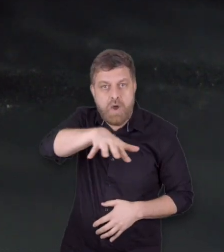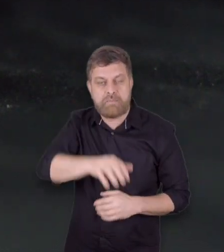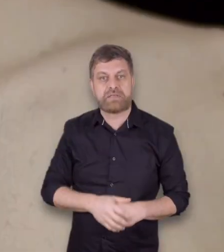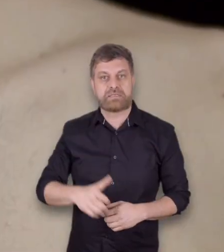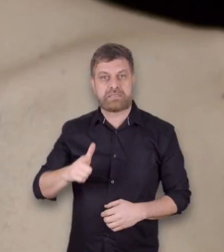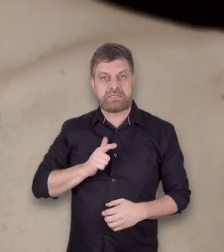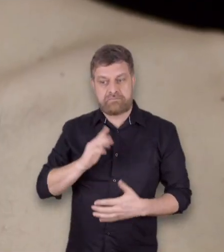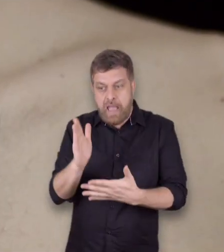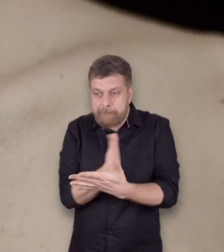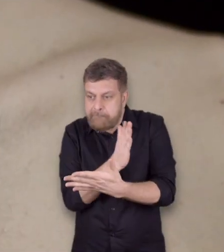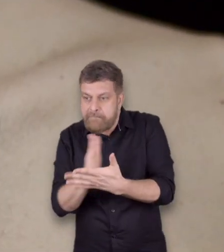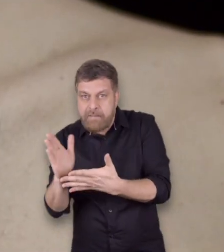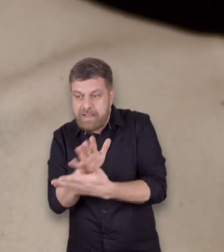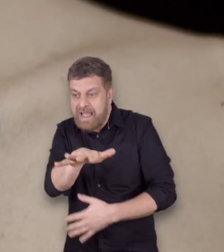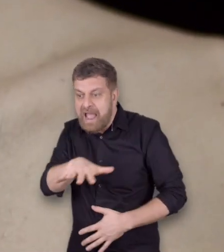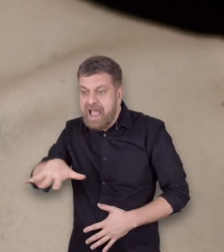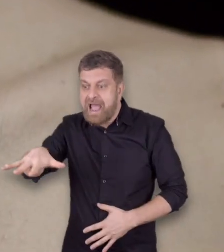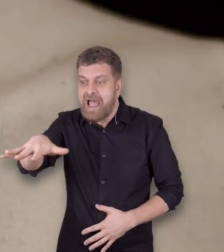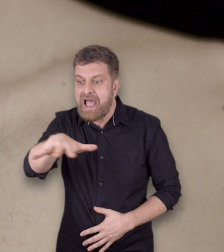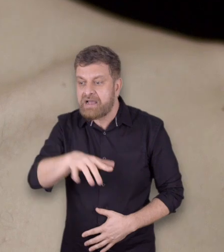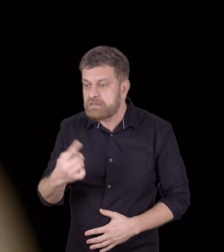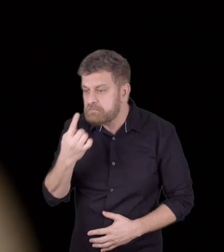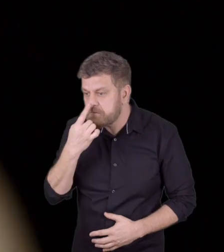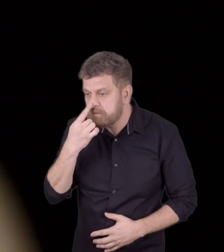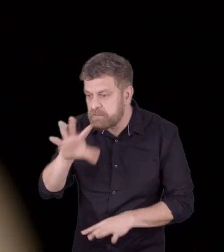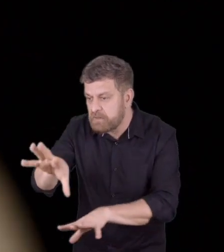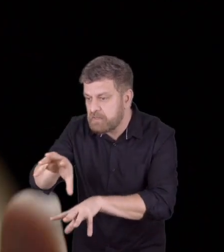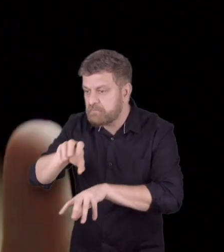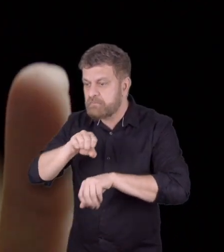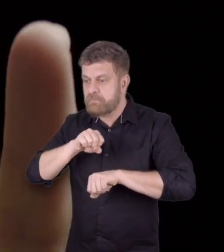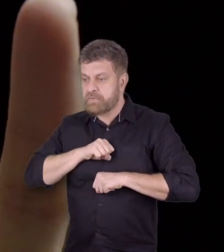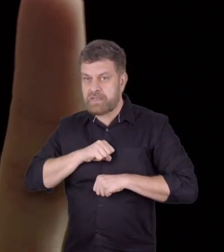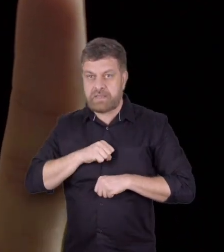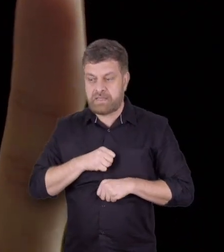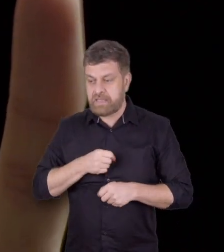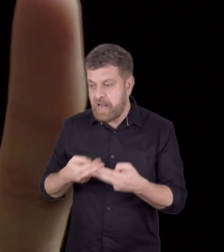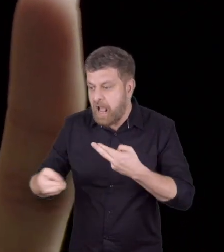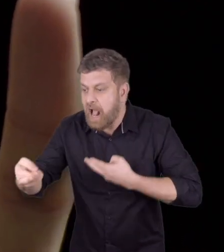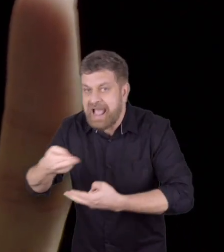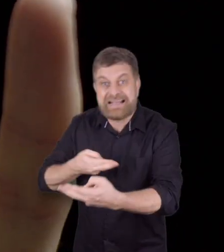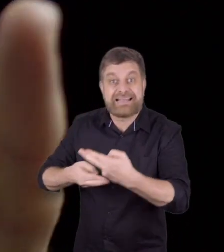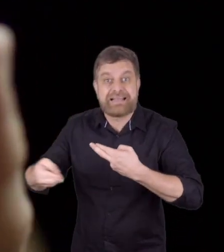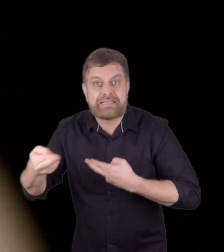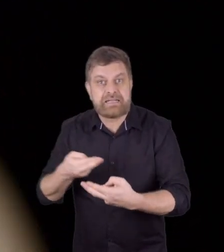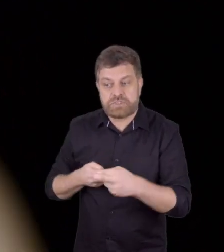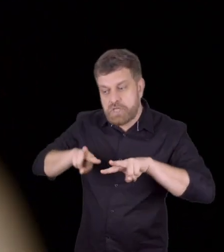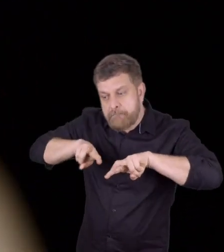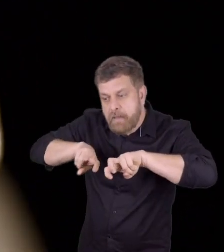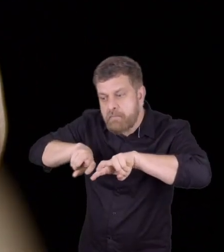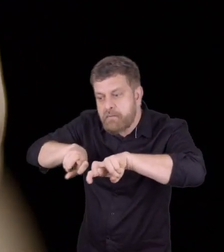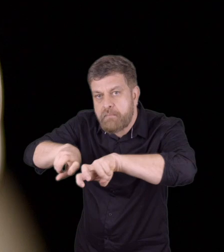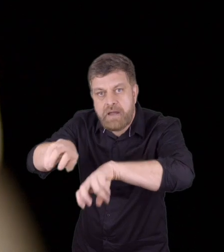vai recortar no ambiente aquilo que convém a ele, ou seja, aquilo com que ele tem a capacidade de perceber,